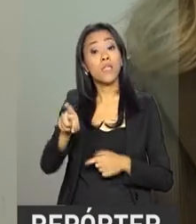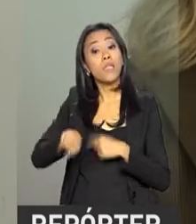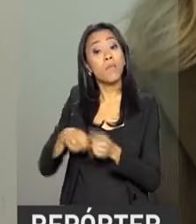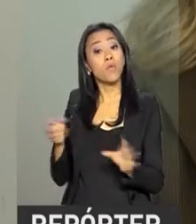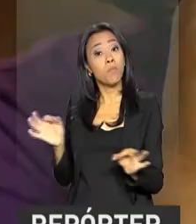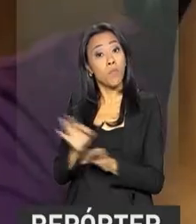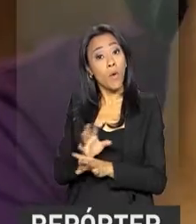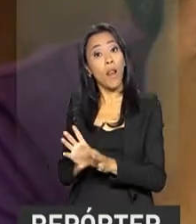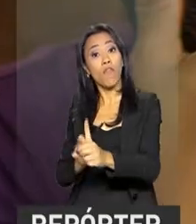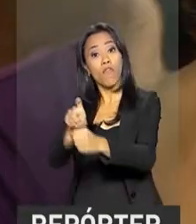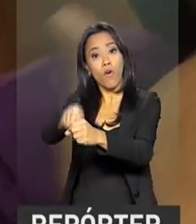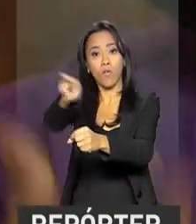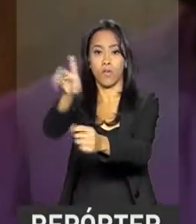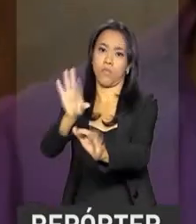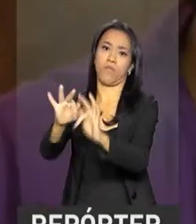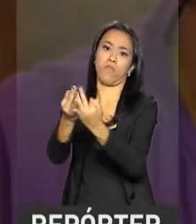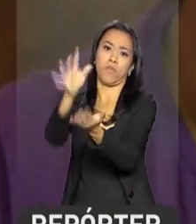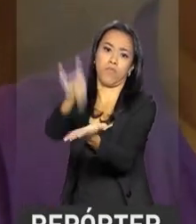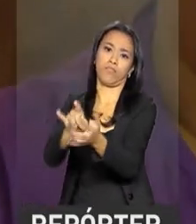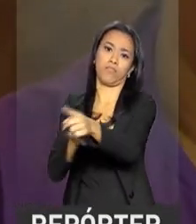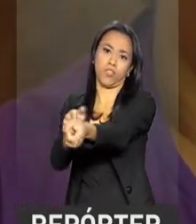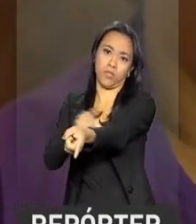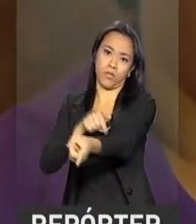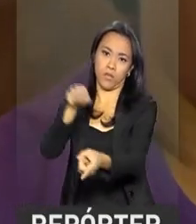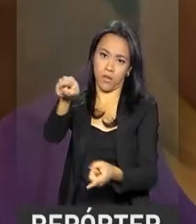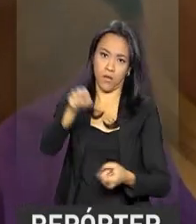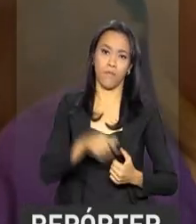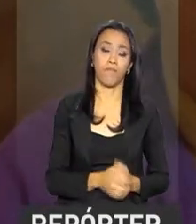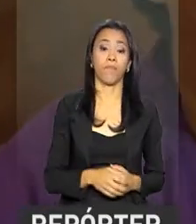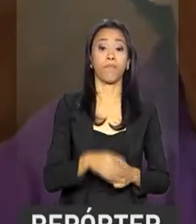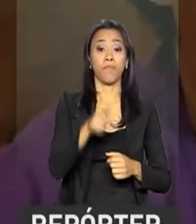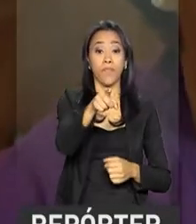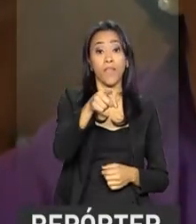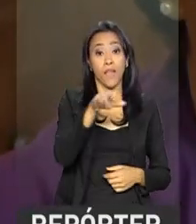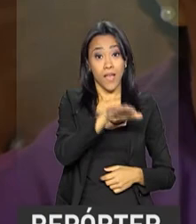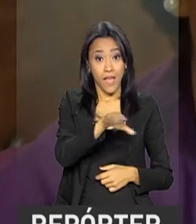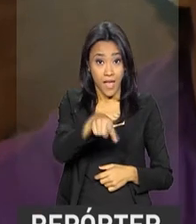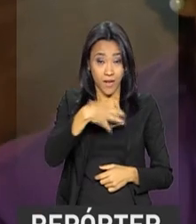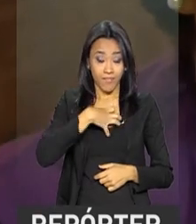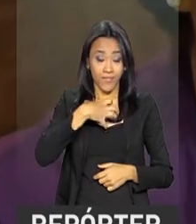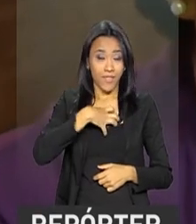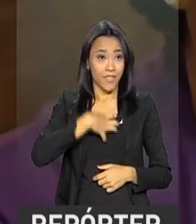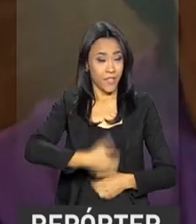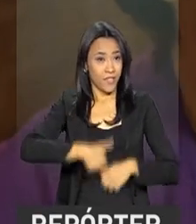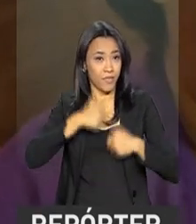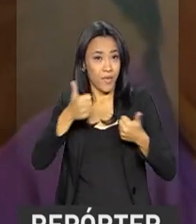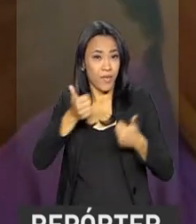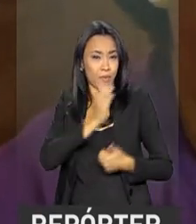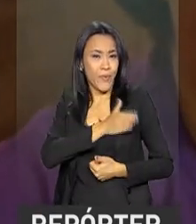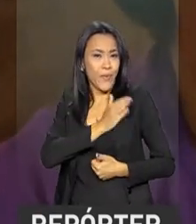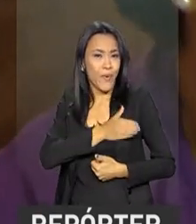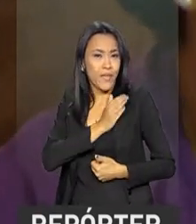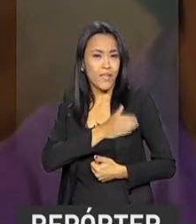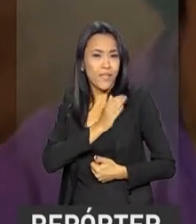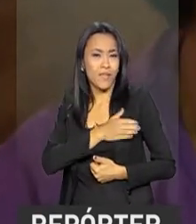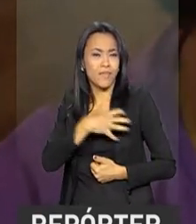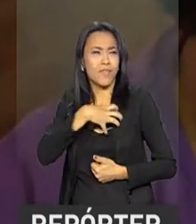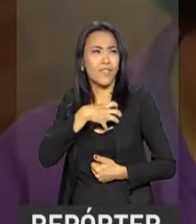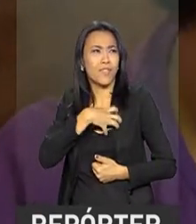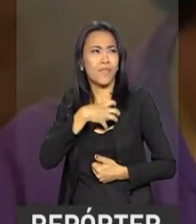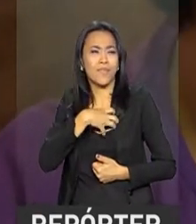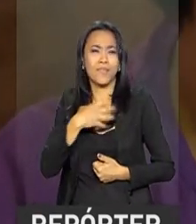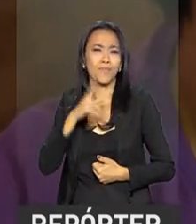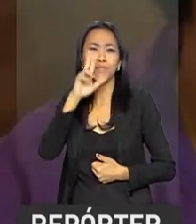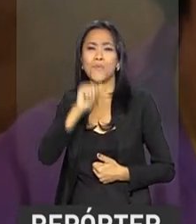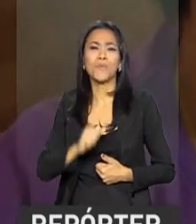para essa família. Da experiência com as crianças, fica a sensação de dever cumprido e no coração, sentimentos que jamais